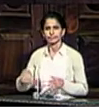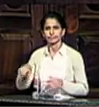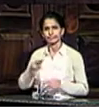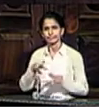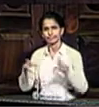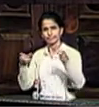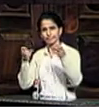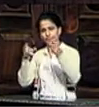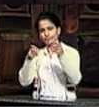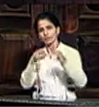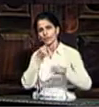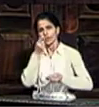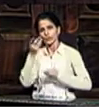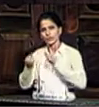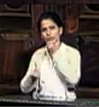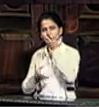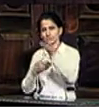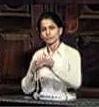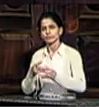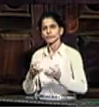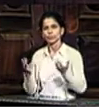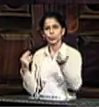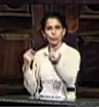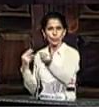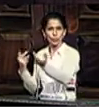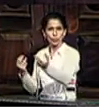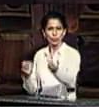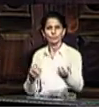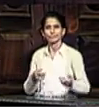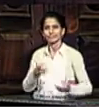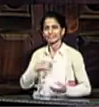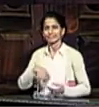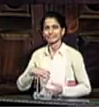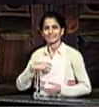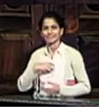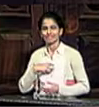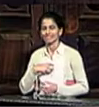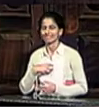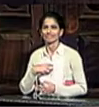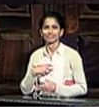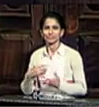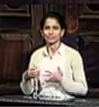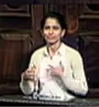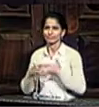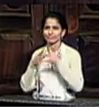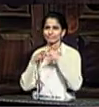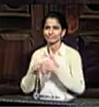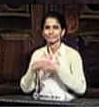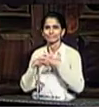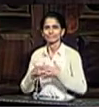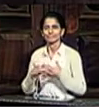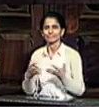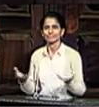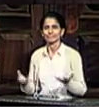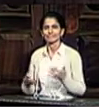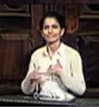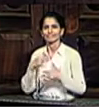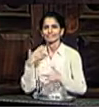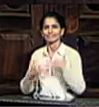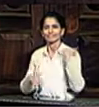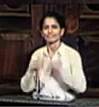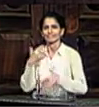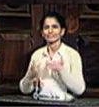falas, e todos somos unânimes na nossa insatisfação com esse momento que nós vivemos aqui, é